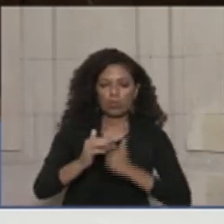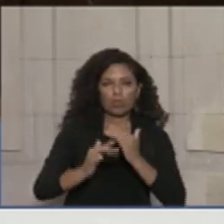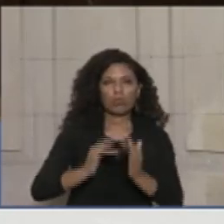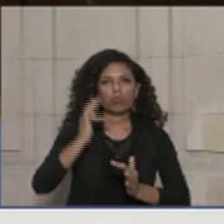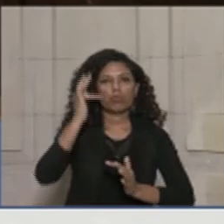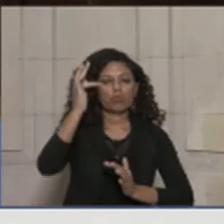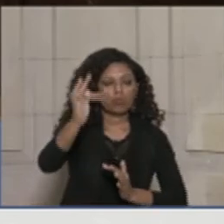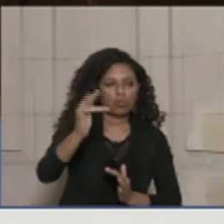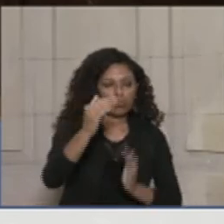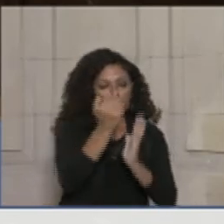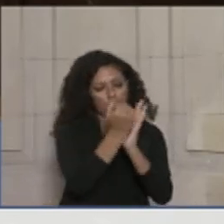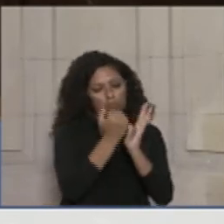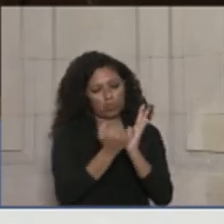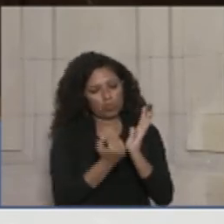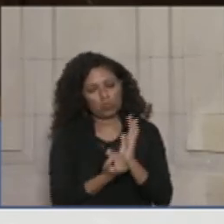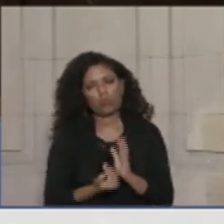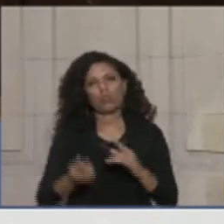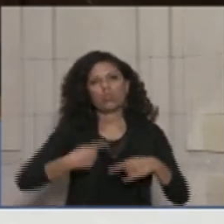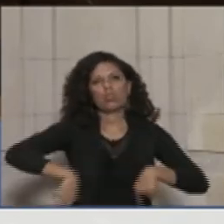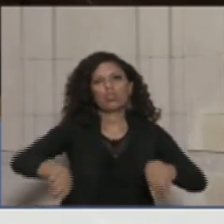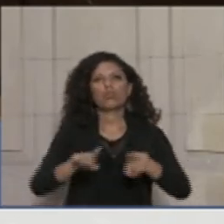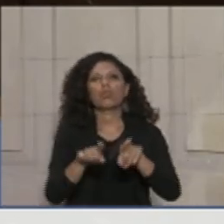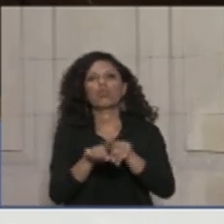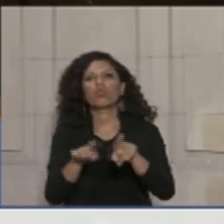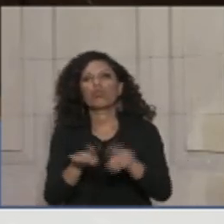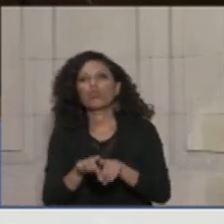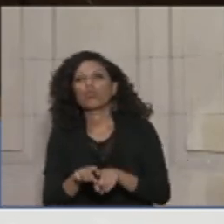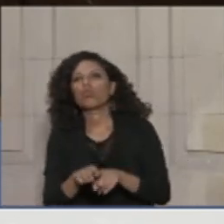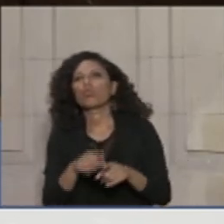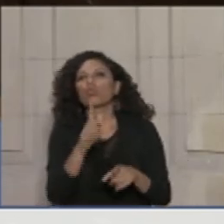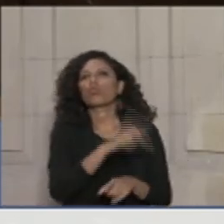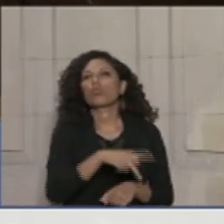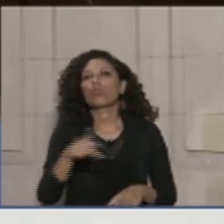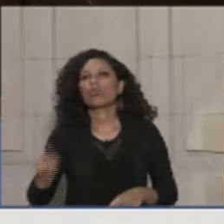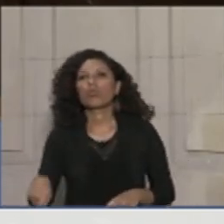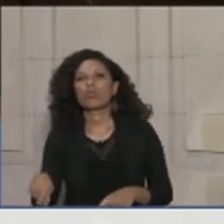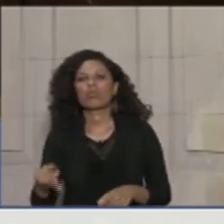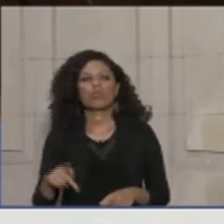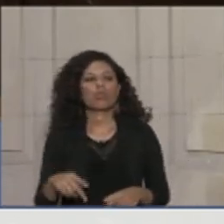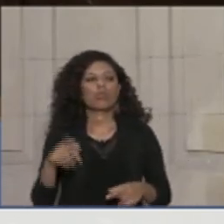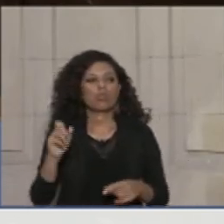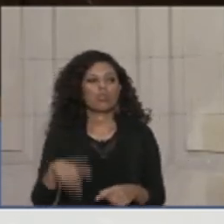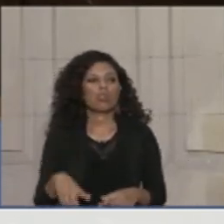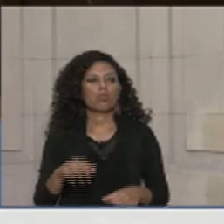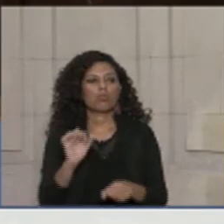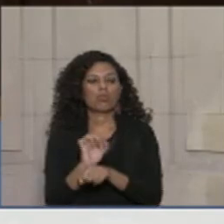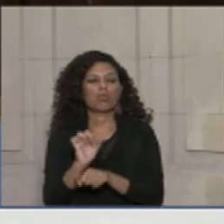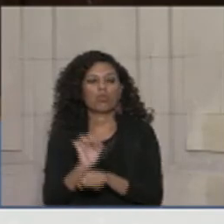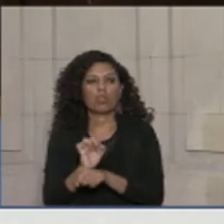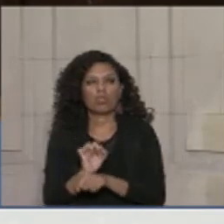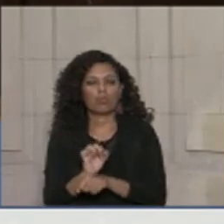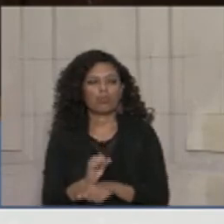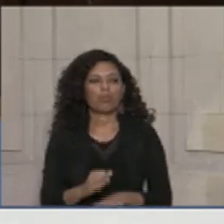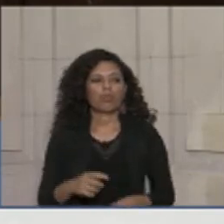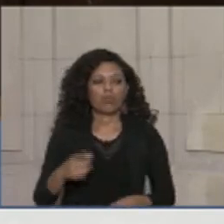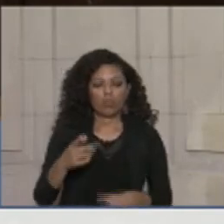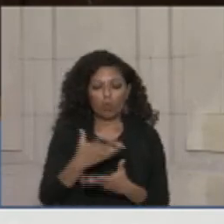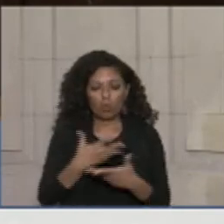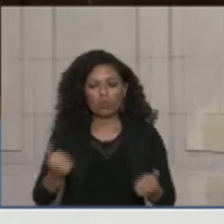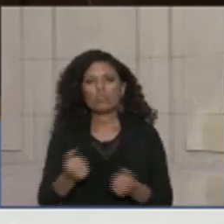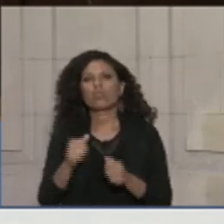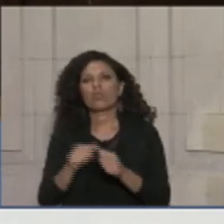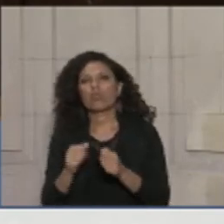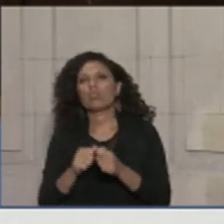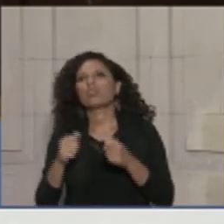metas, uma interação com a comunidade científica, o corpo discente, o corpo docente, que é o que se espera. Há muito a ser feito,